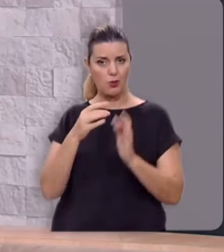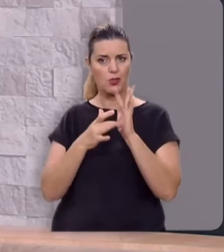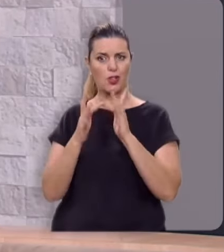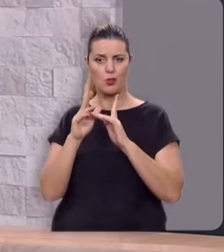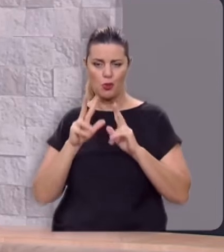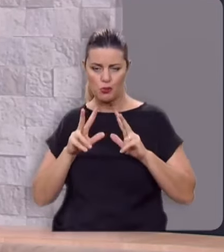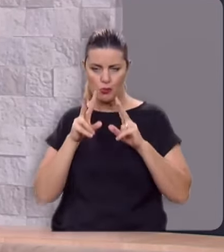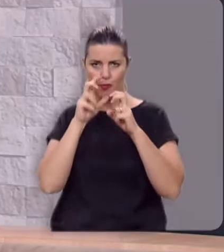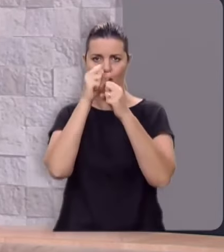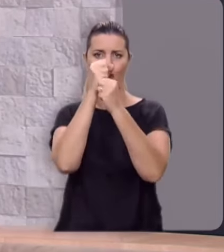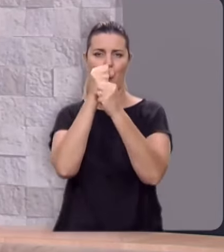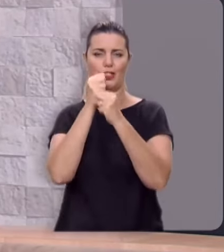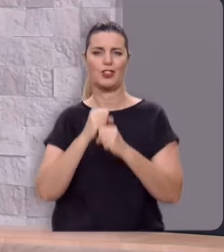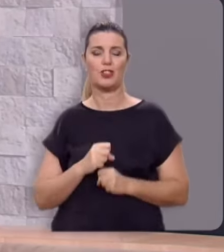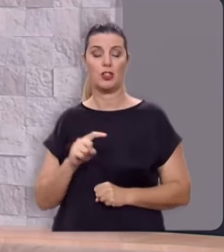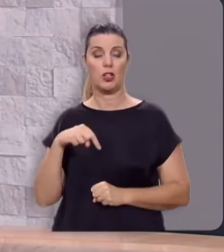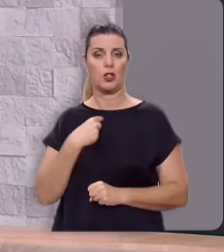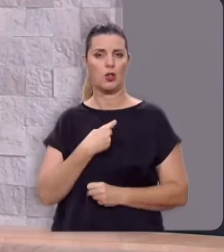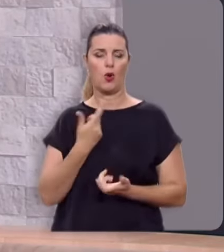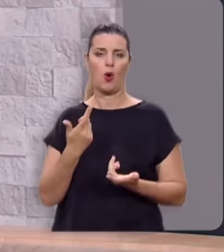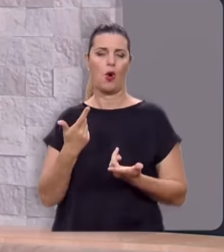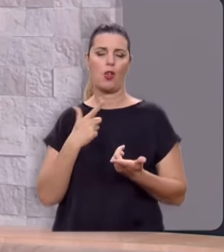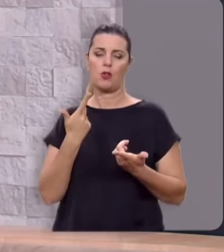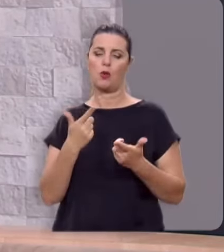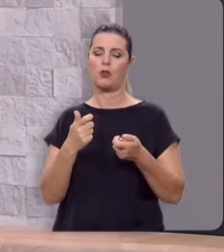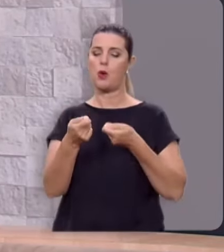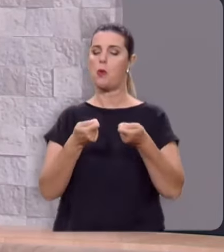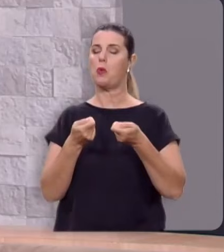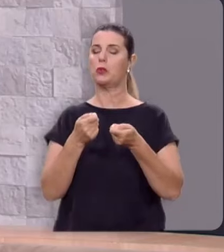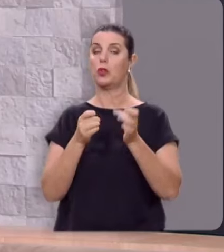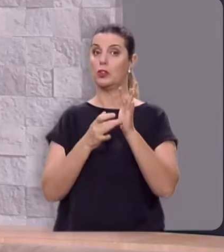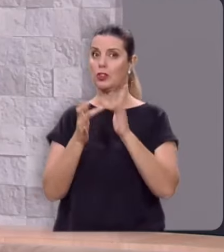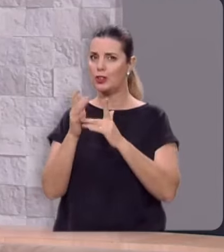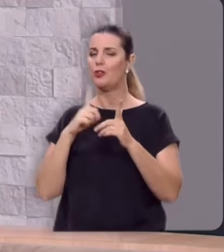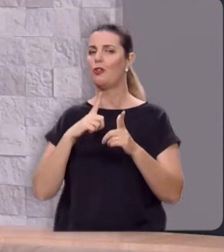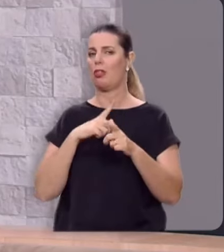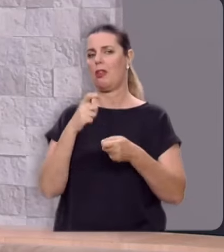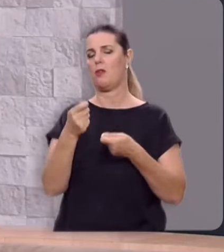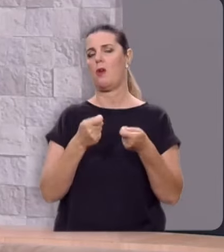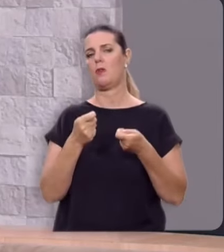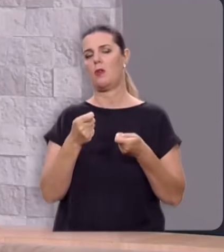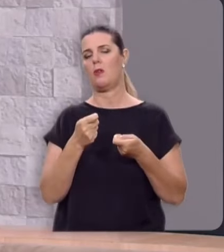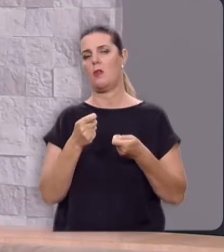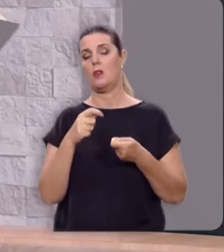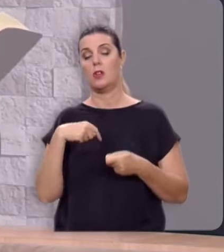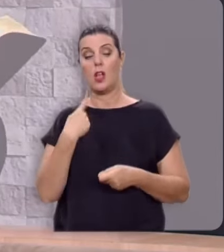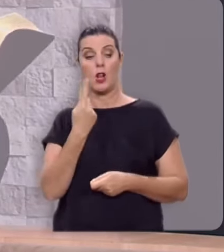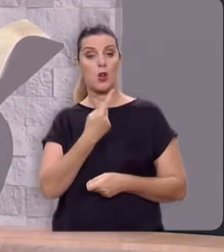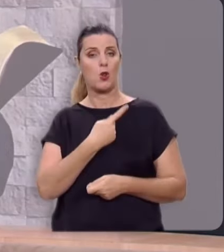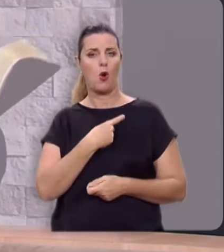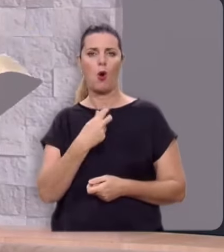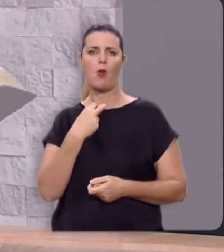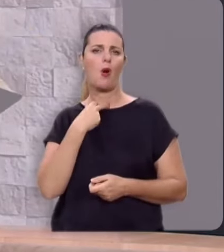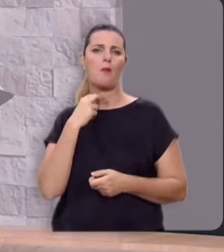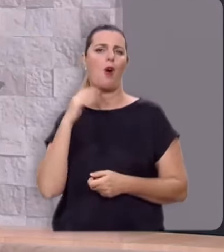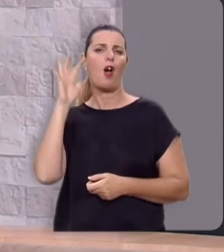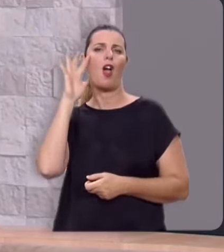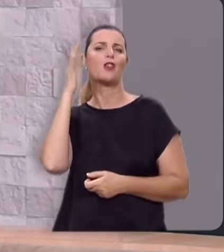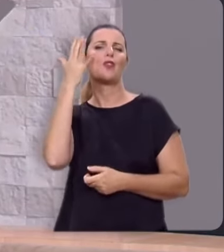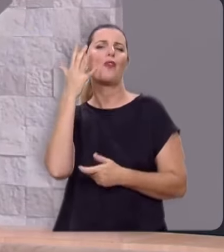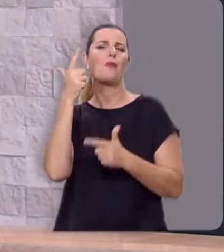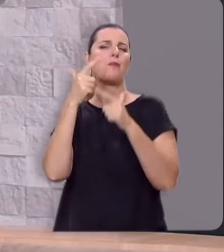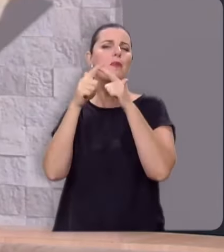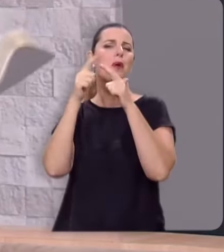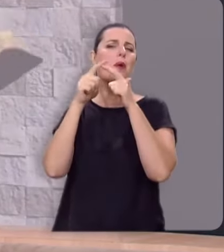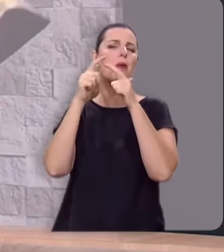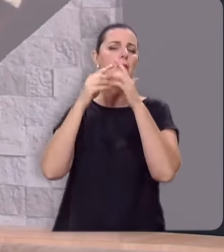forte. Nós não estamos no controle, mas Ele está. Nós não podemos resolver os